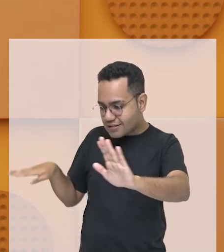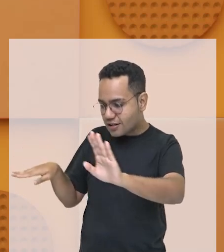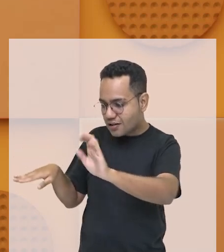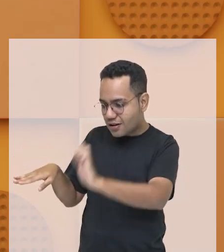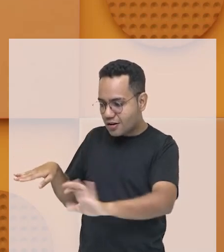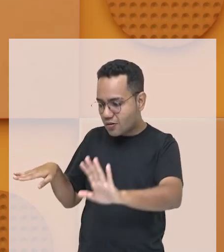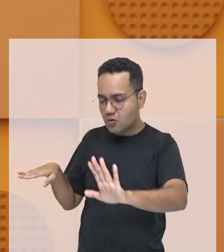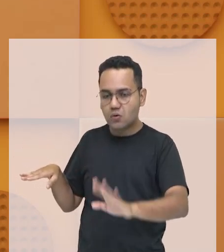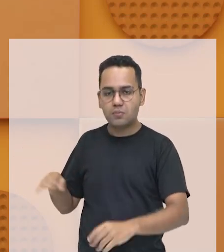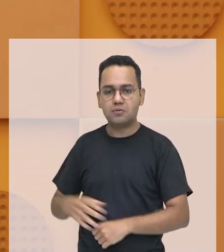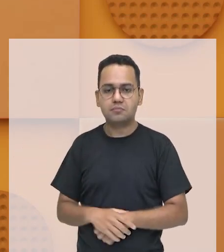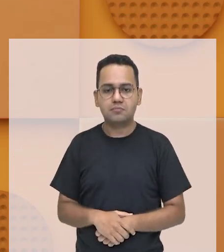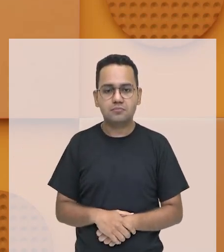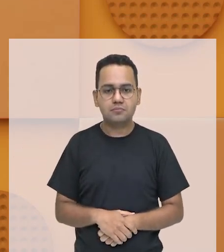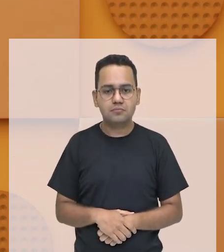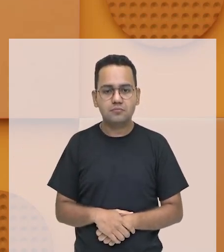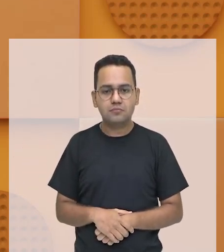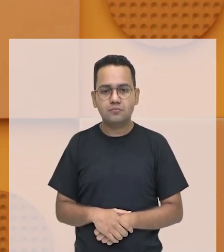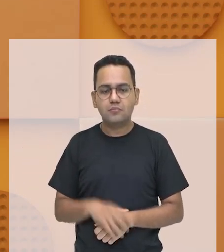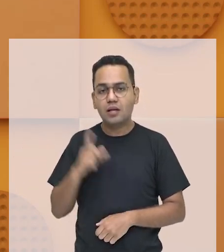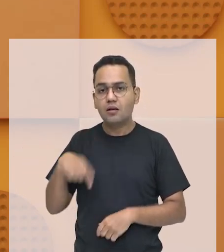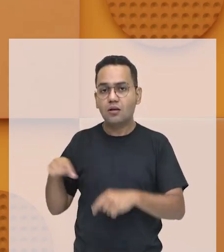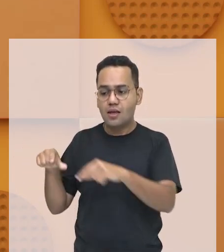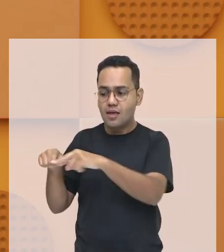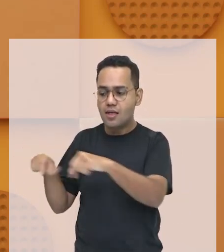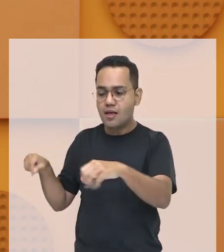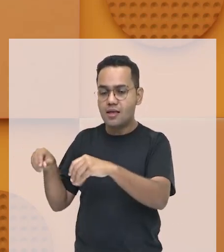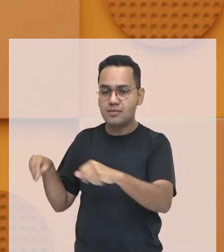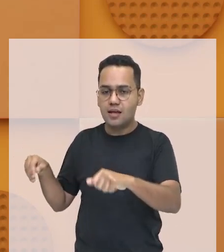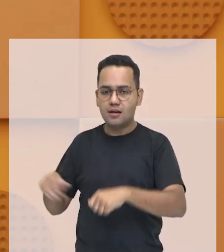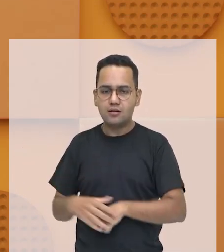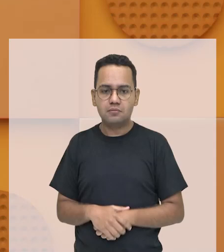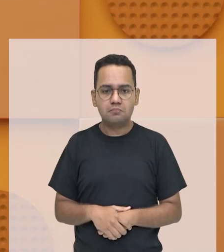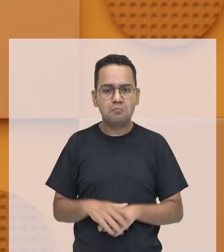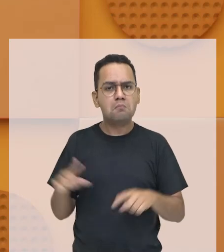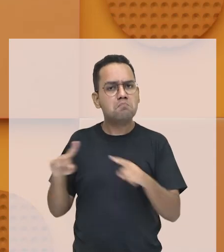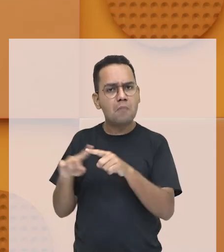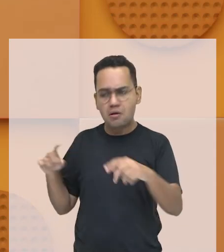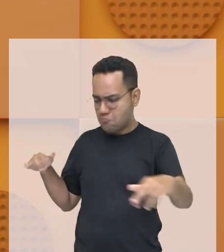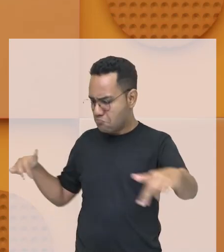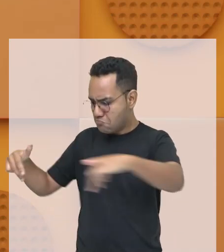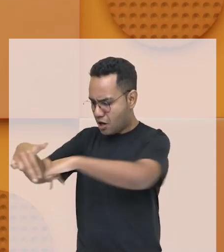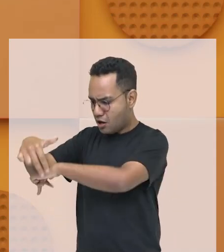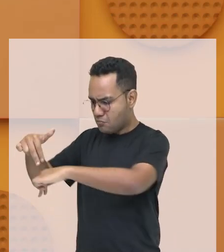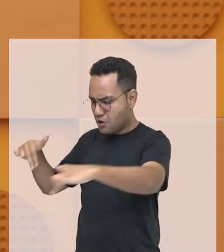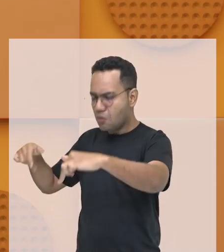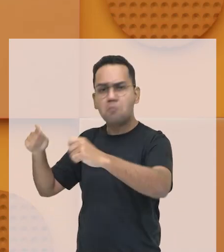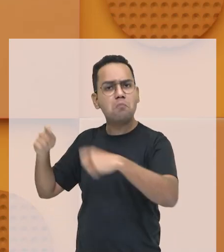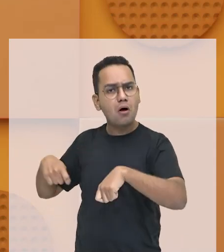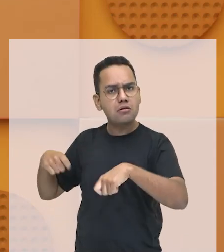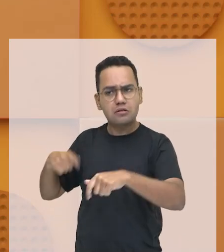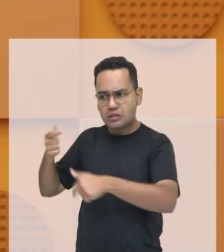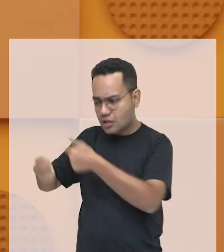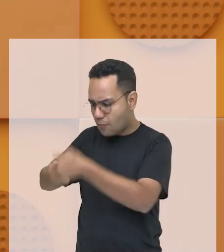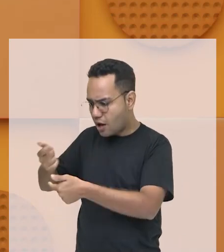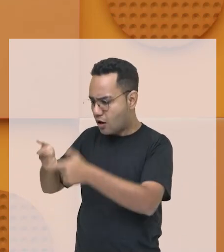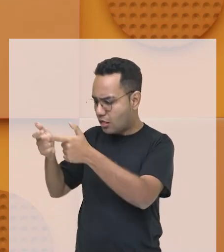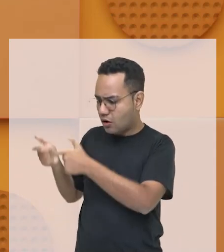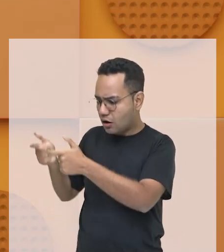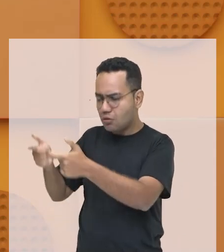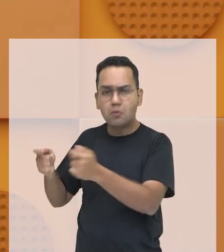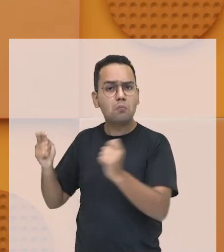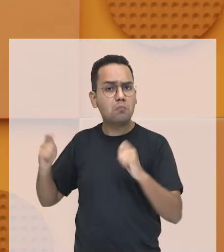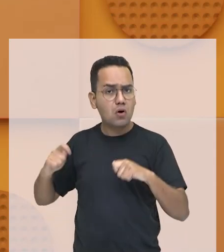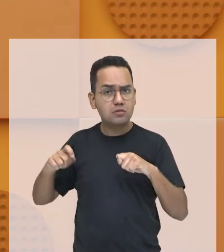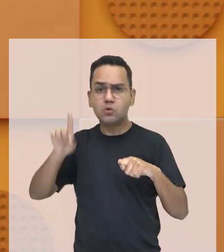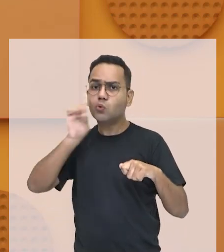comum aos dois continentes e nós temos inclusive pessoas que saem de um lado e vão trabalhar do outro lado todos os dias,